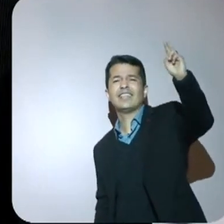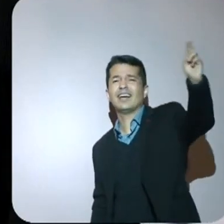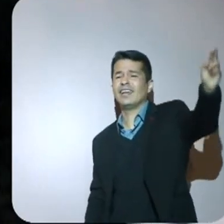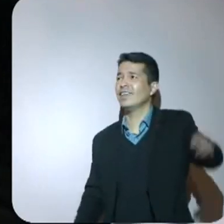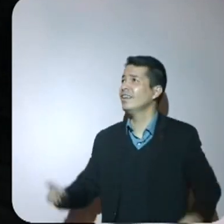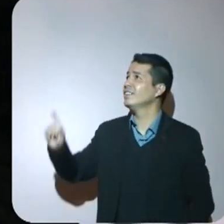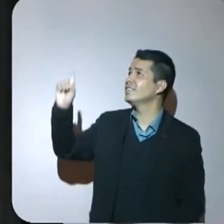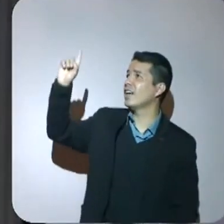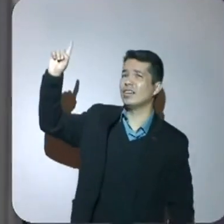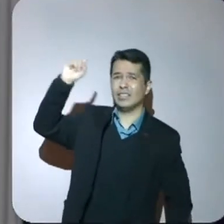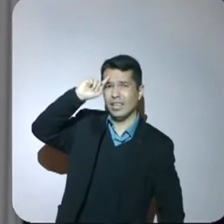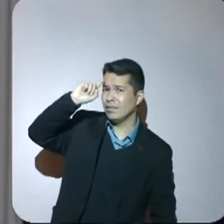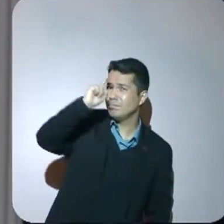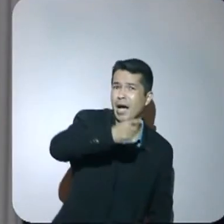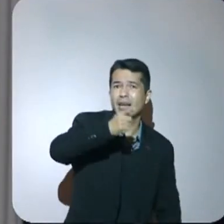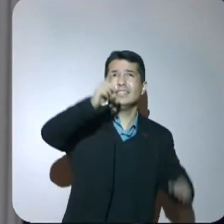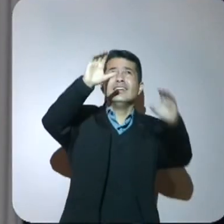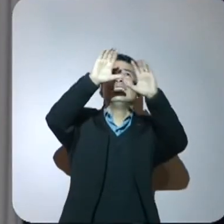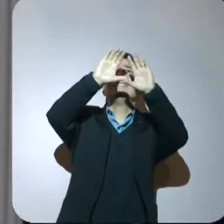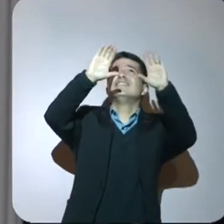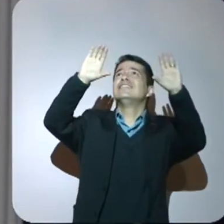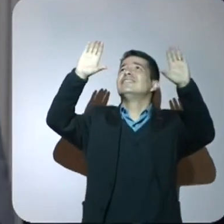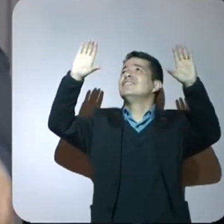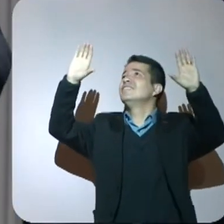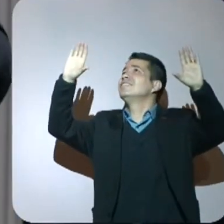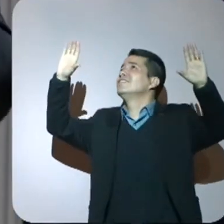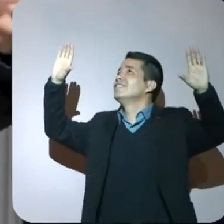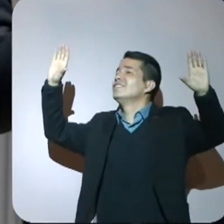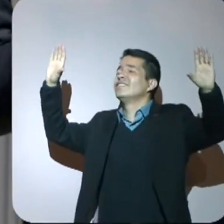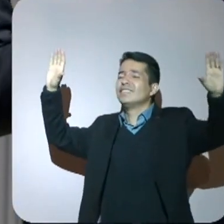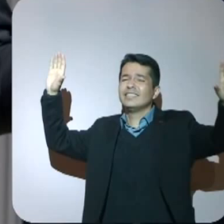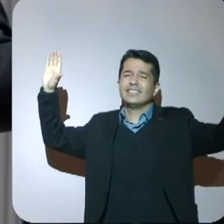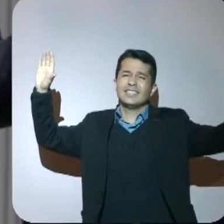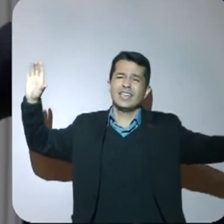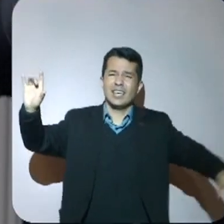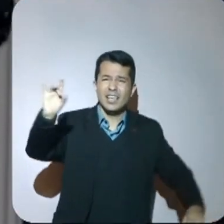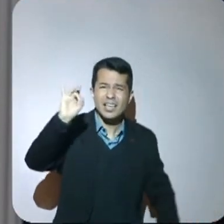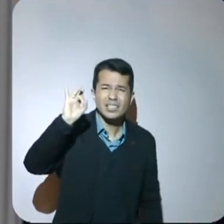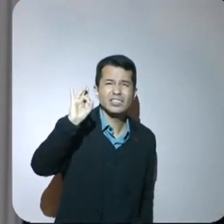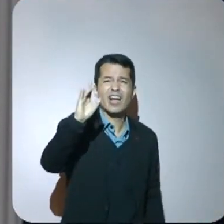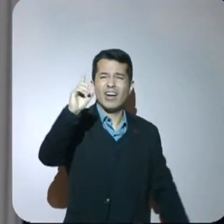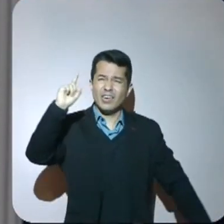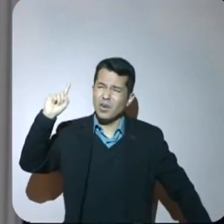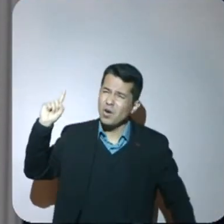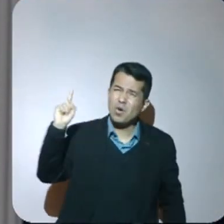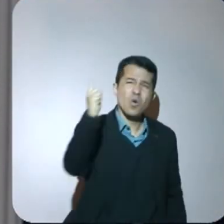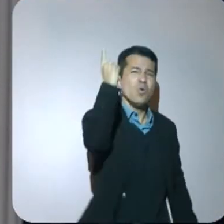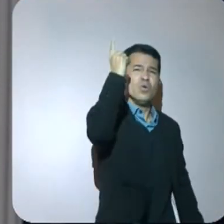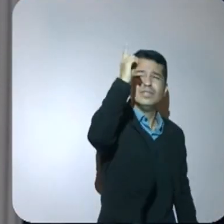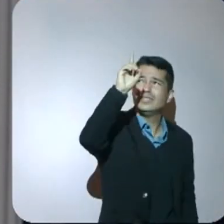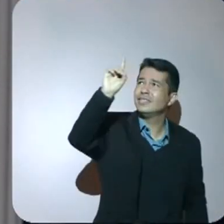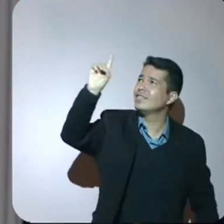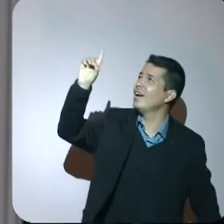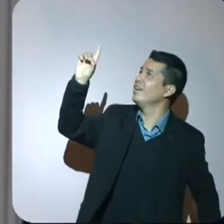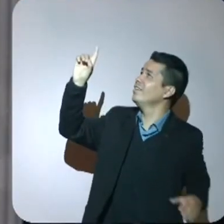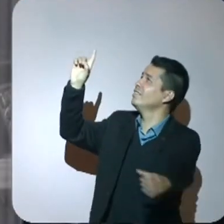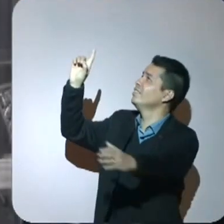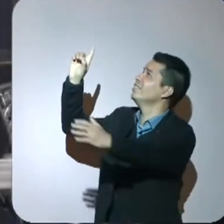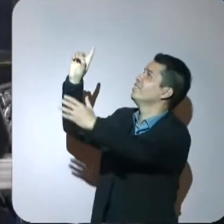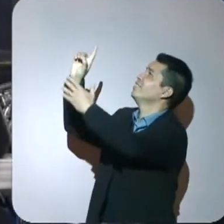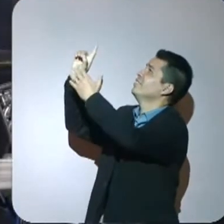é o céu, tu somente és Deus. Hoje